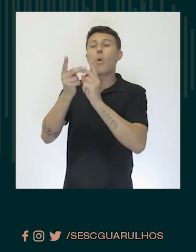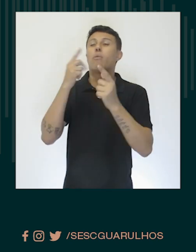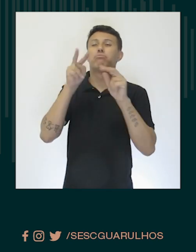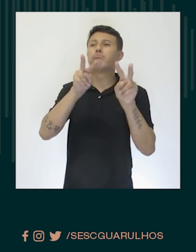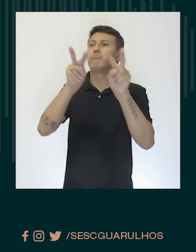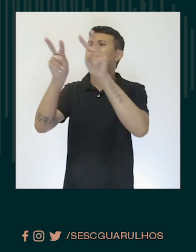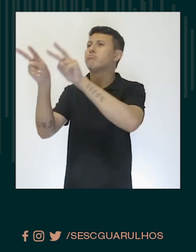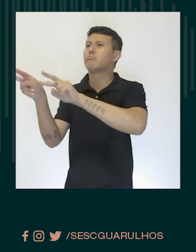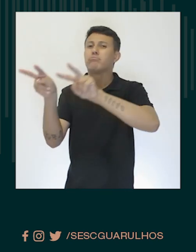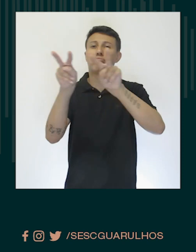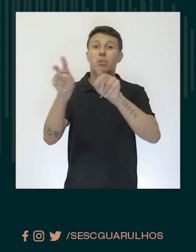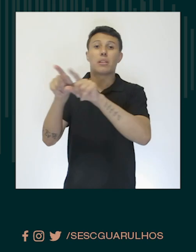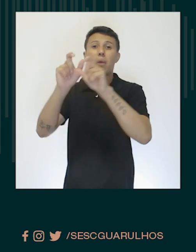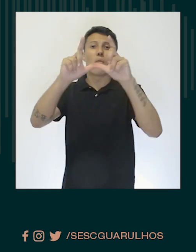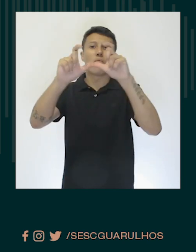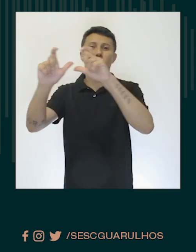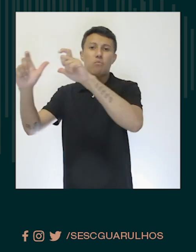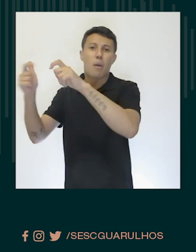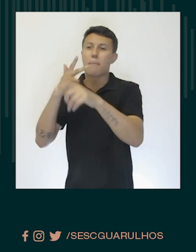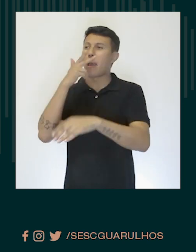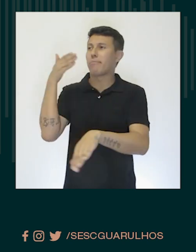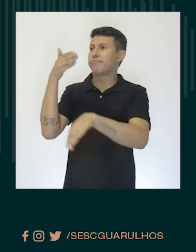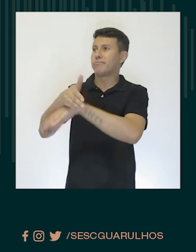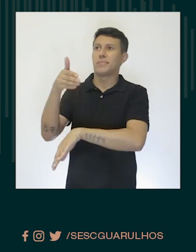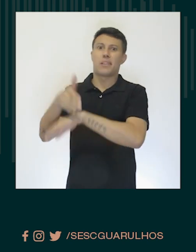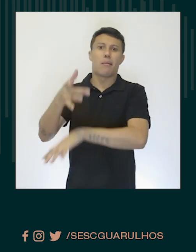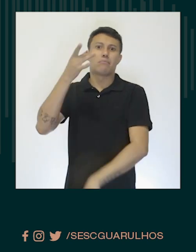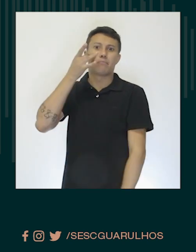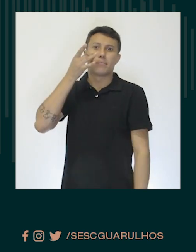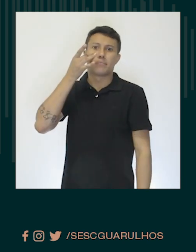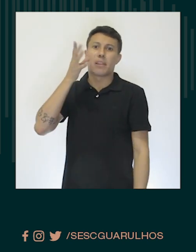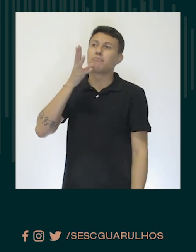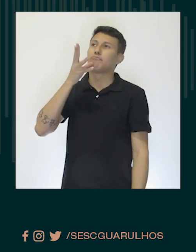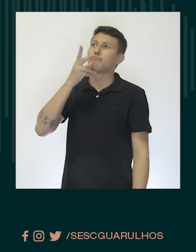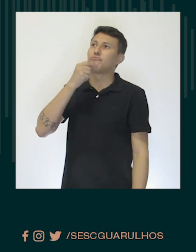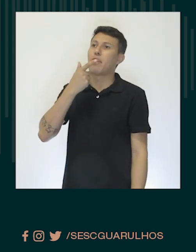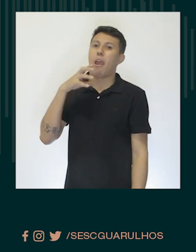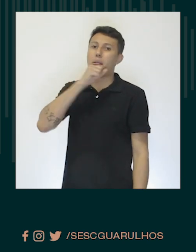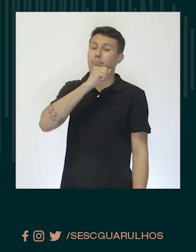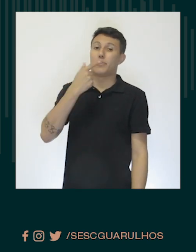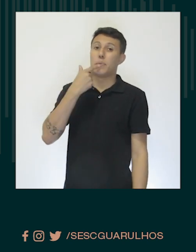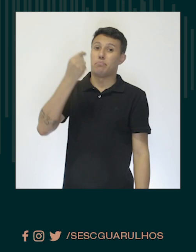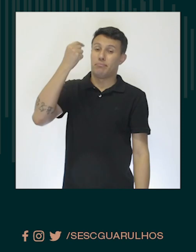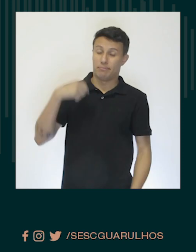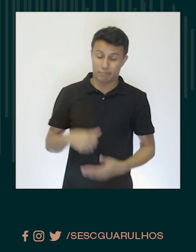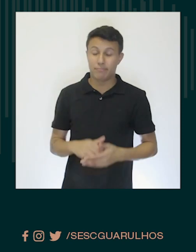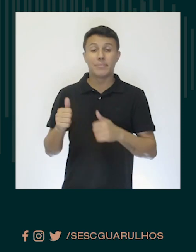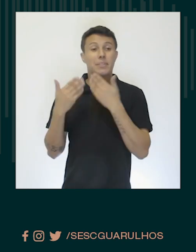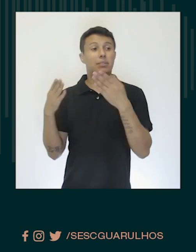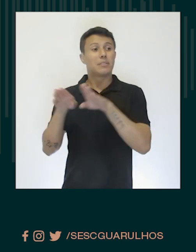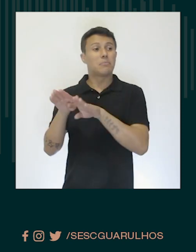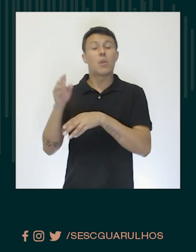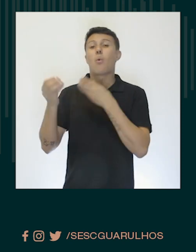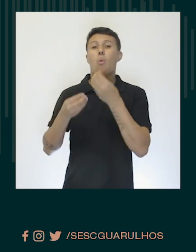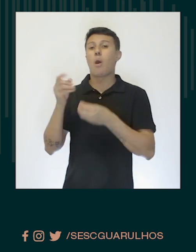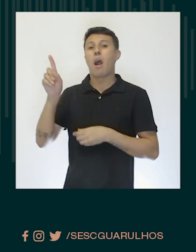visualizar fotografias que, de repente, a gente não teria um acesso tão próximo. E como vai acontecer